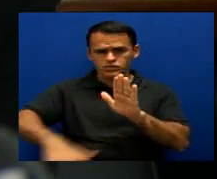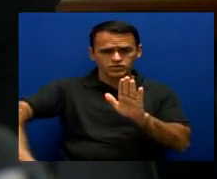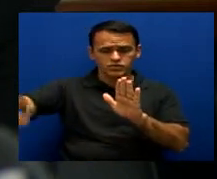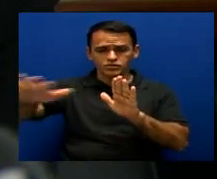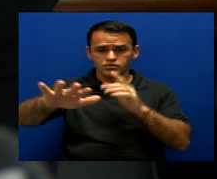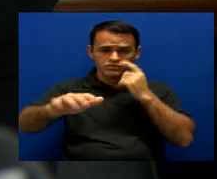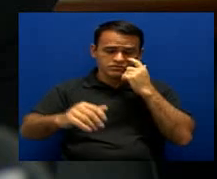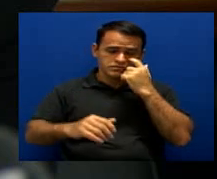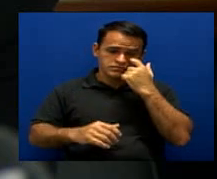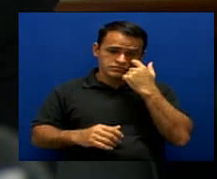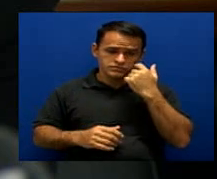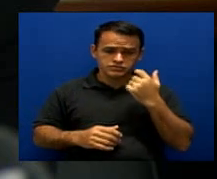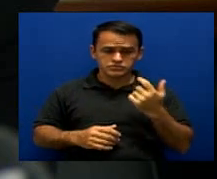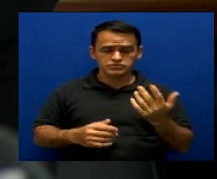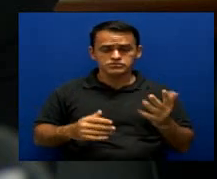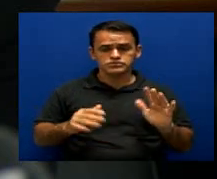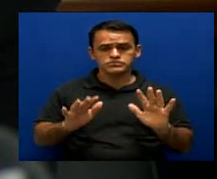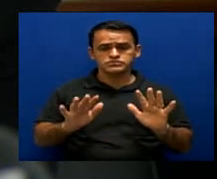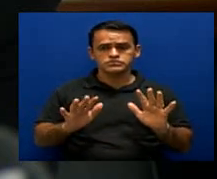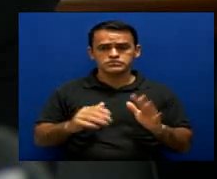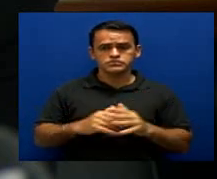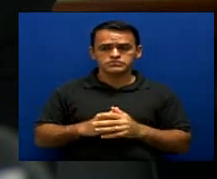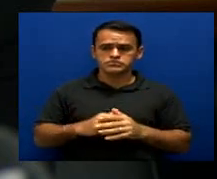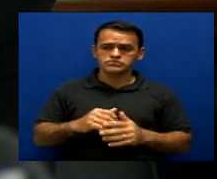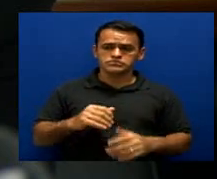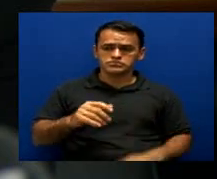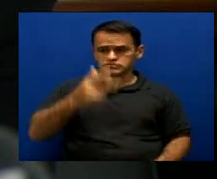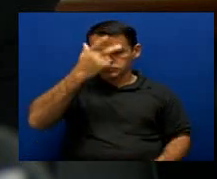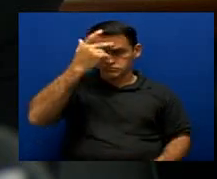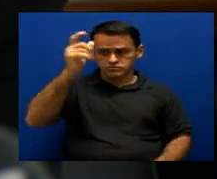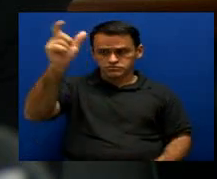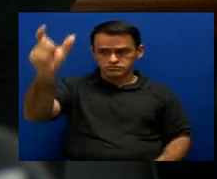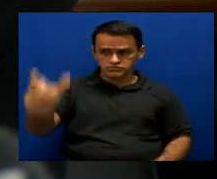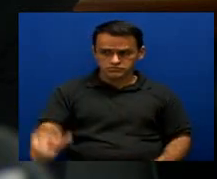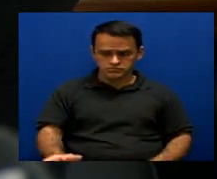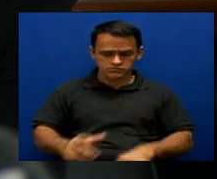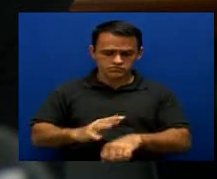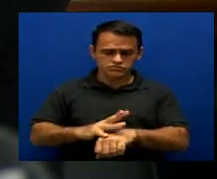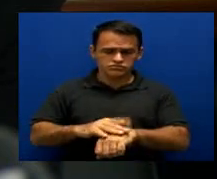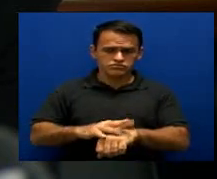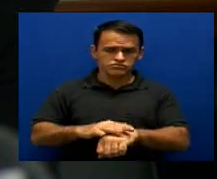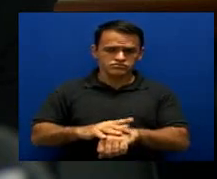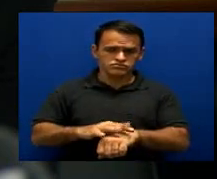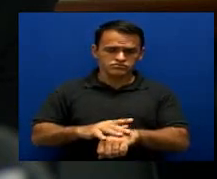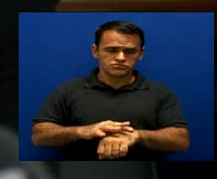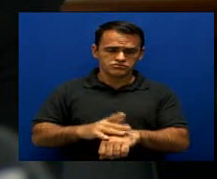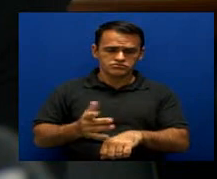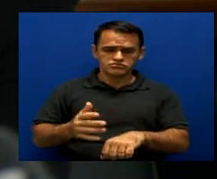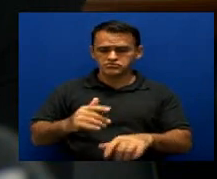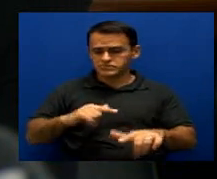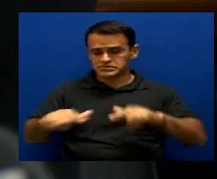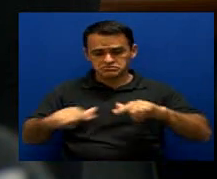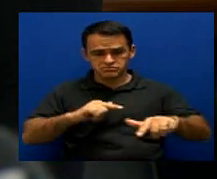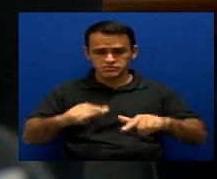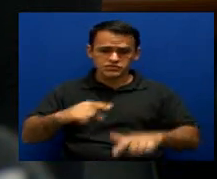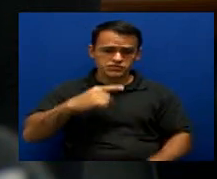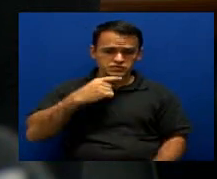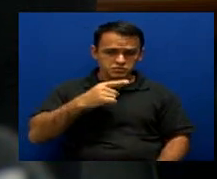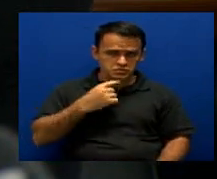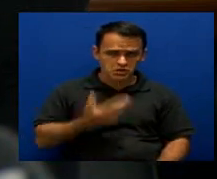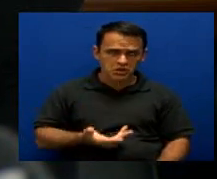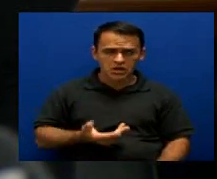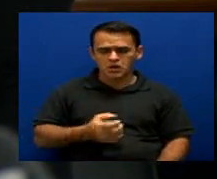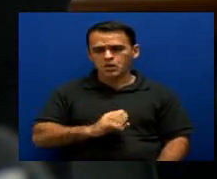cidadão que está doente porque ele não tem condições de trabalho porque ele recebe um salário